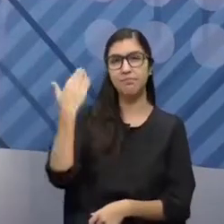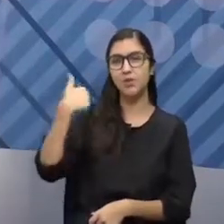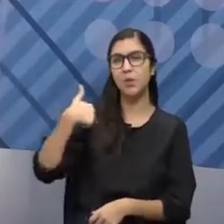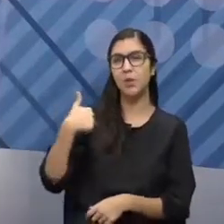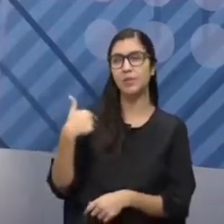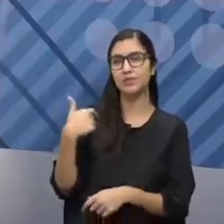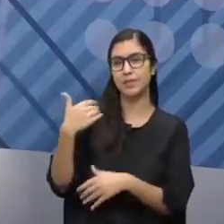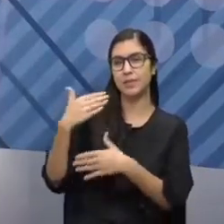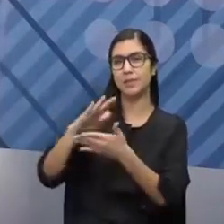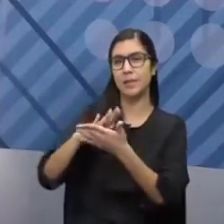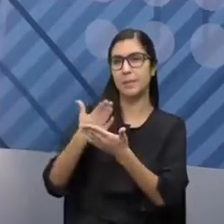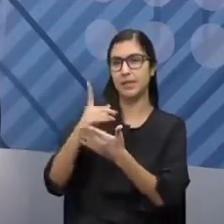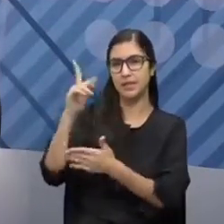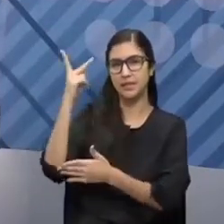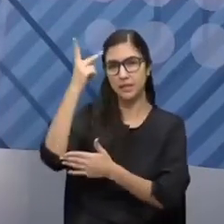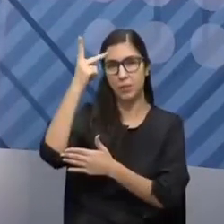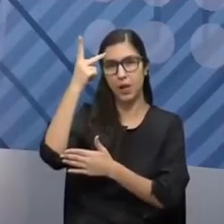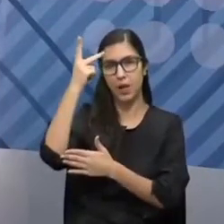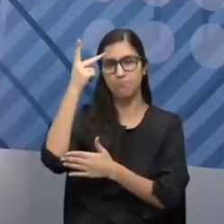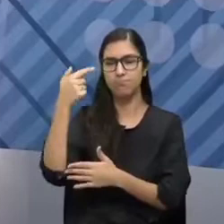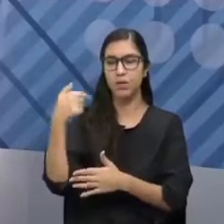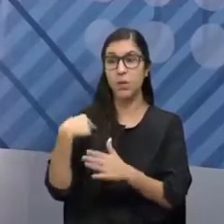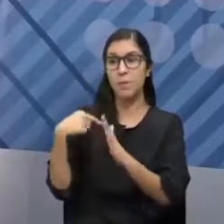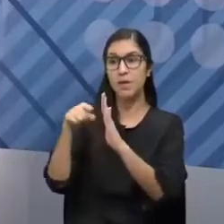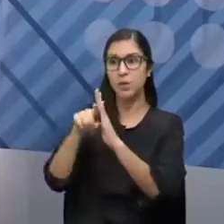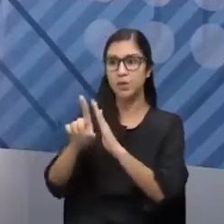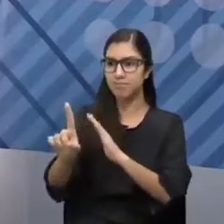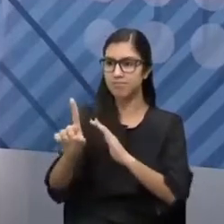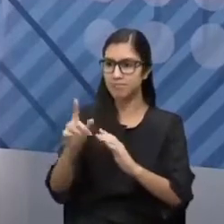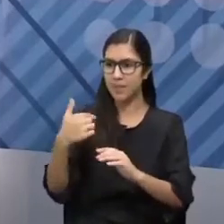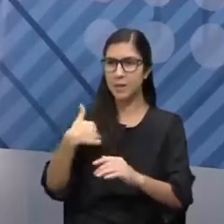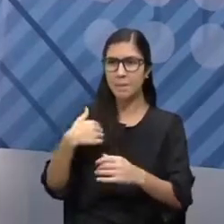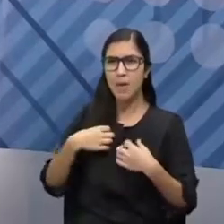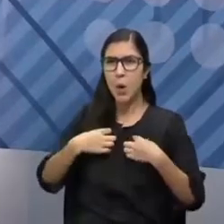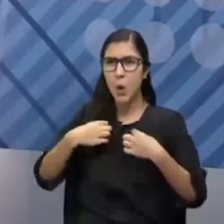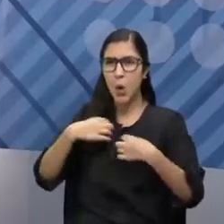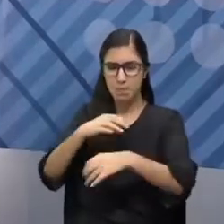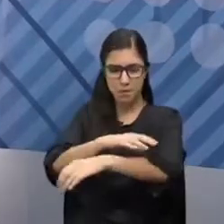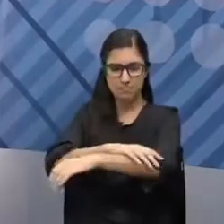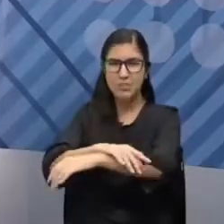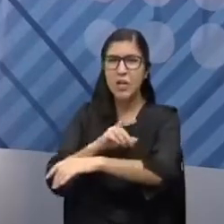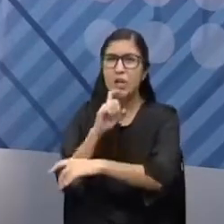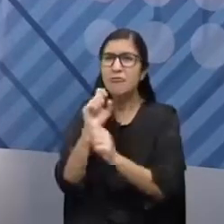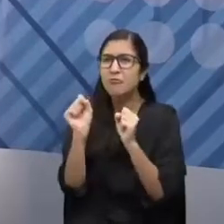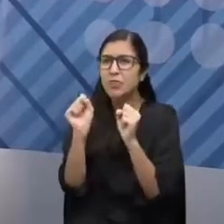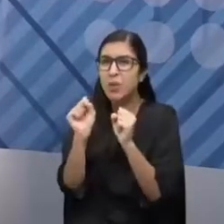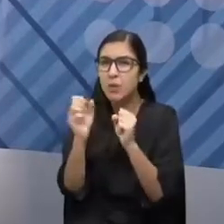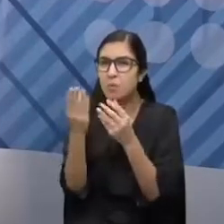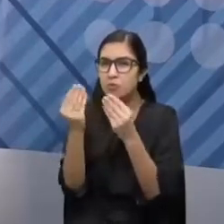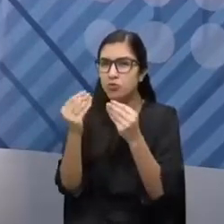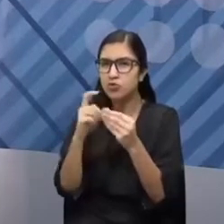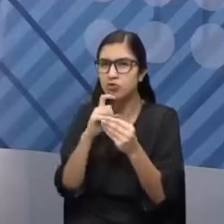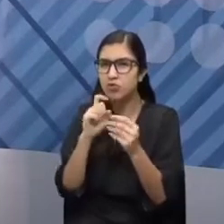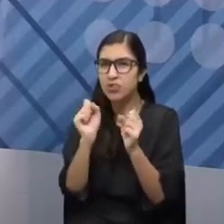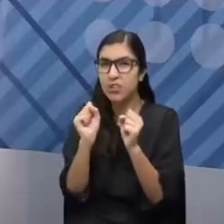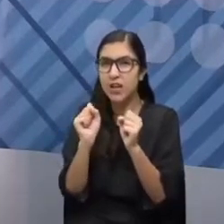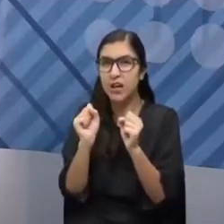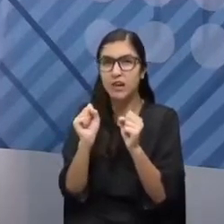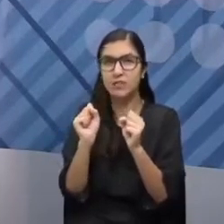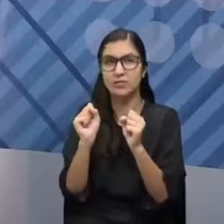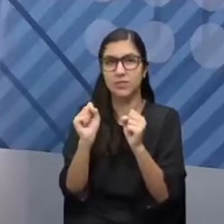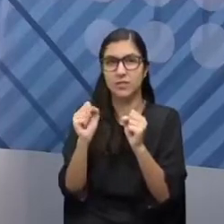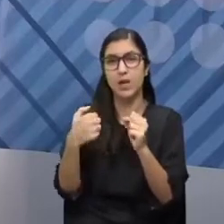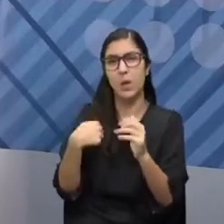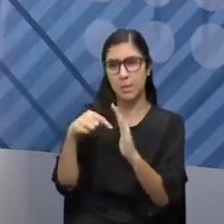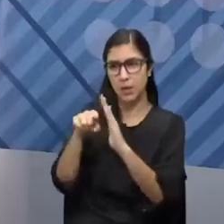Paulo, eu me lembro muito bem que eu perguntei para ele se a minha blusa estava muito frio, um casaco, eu estava sentindo muito frio.